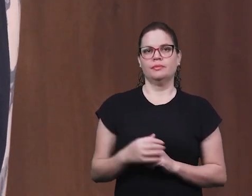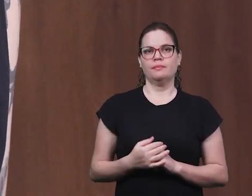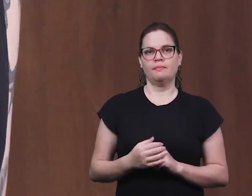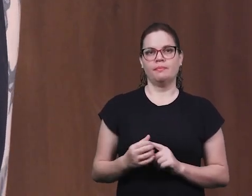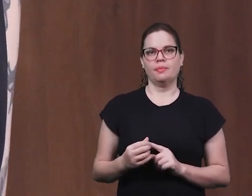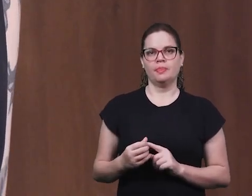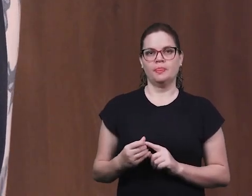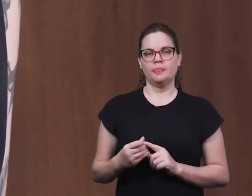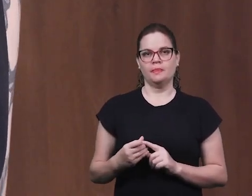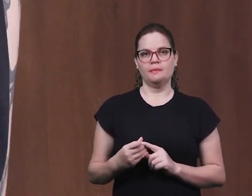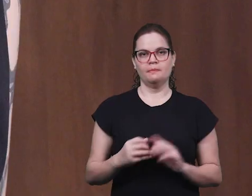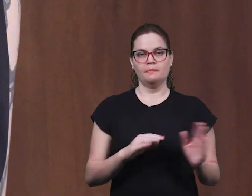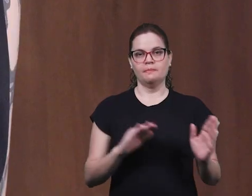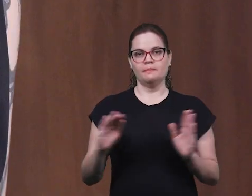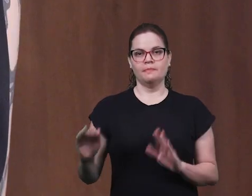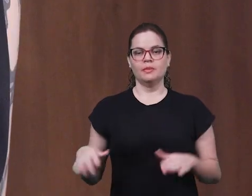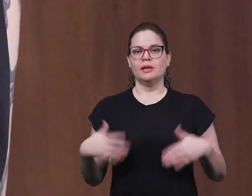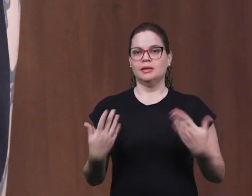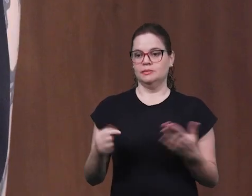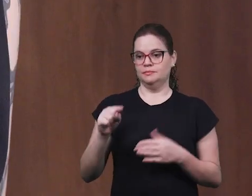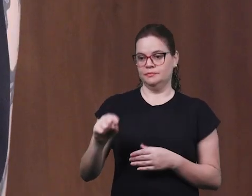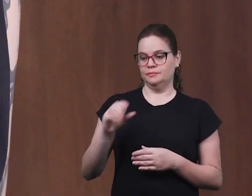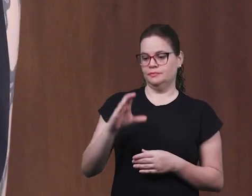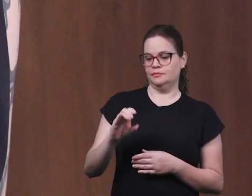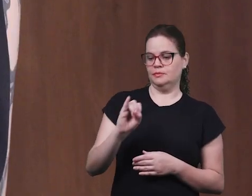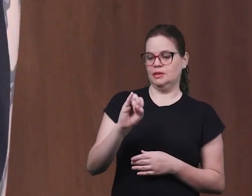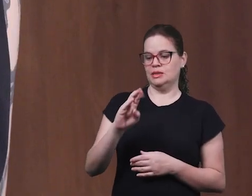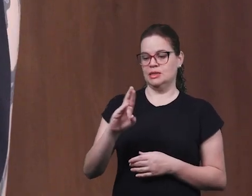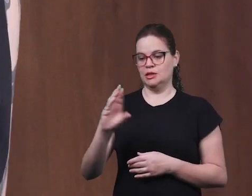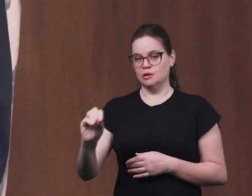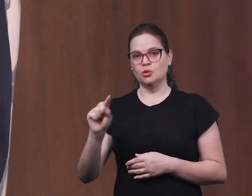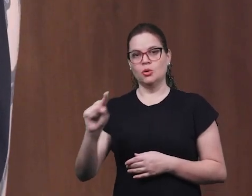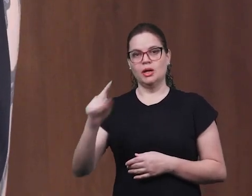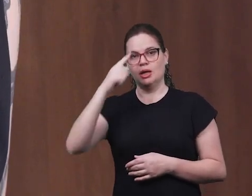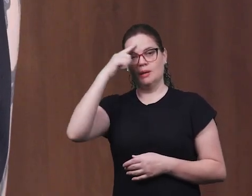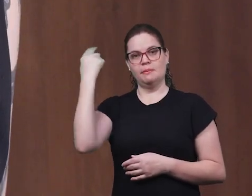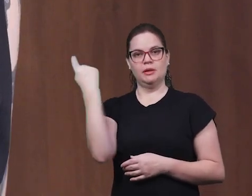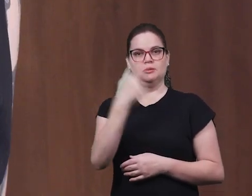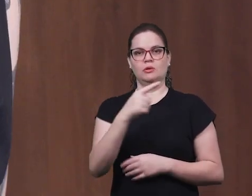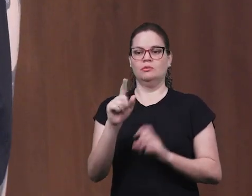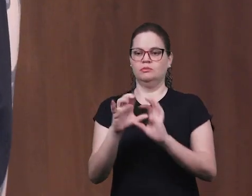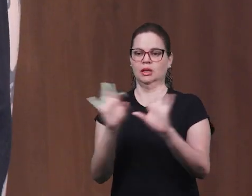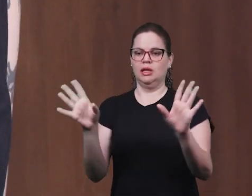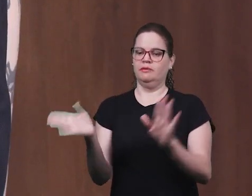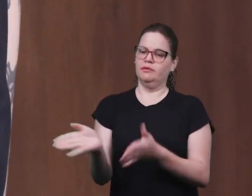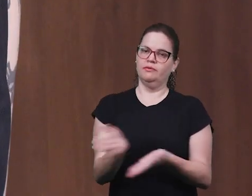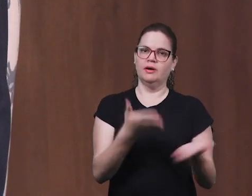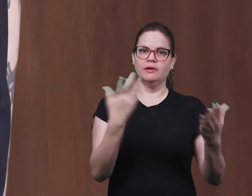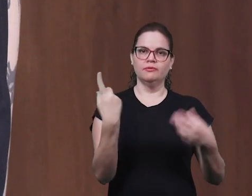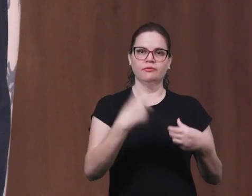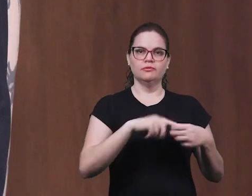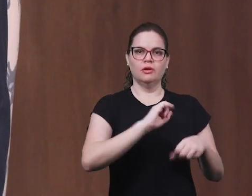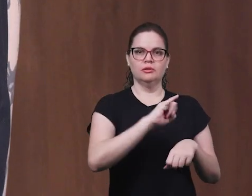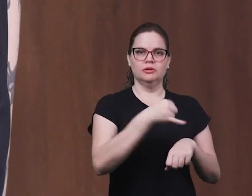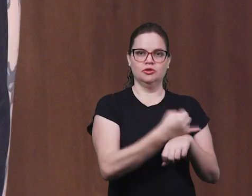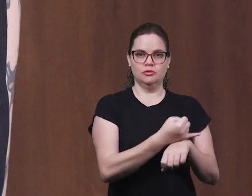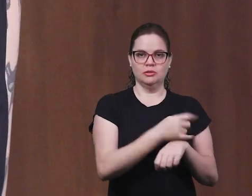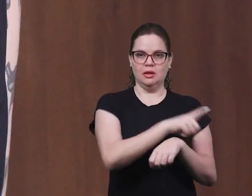frente. Então, com a ordem de Ciro, Ciro deu a ordem para que eles pudessem voltar para Jerusalém. Então, encerra o